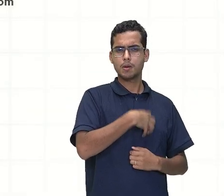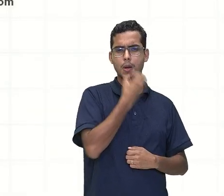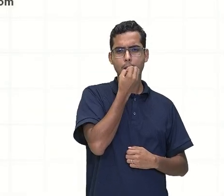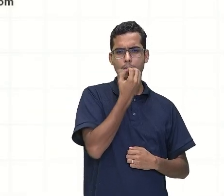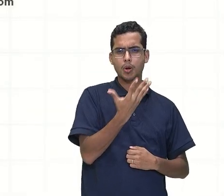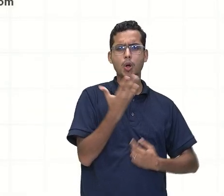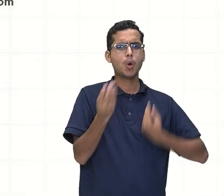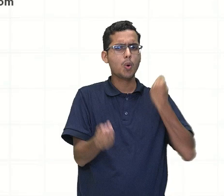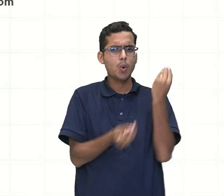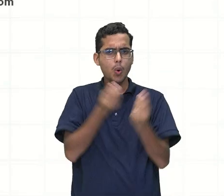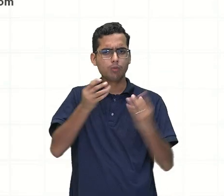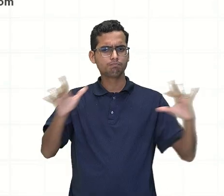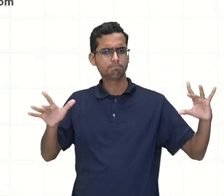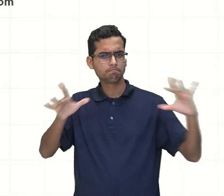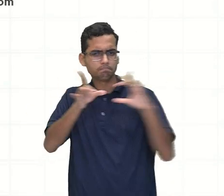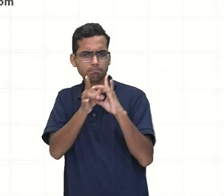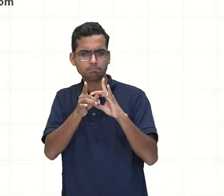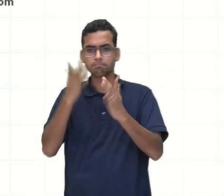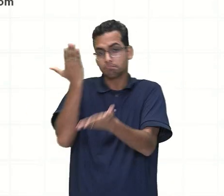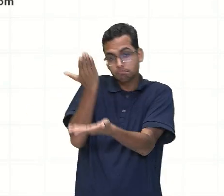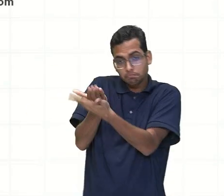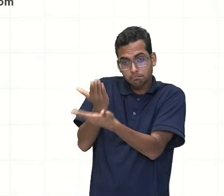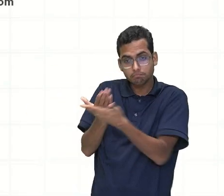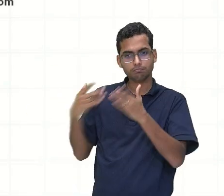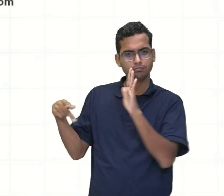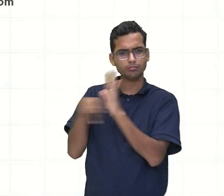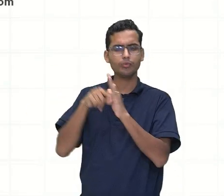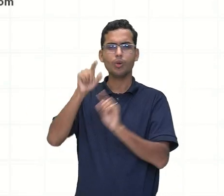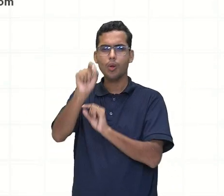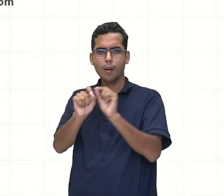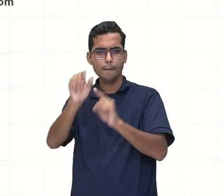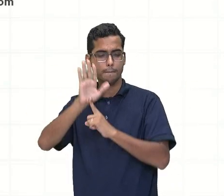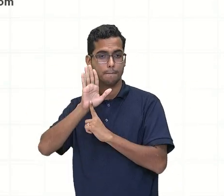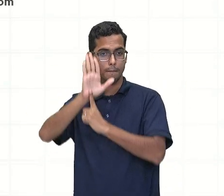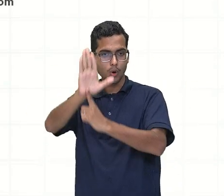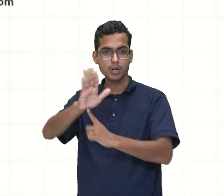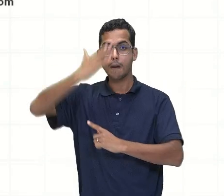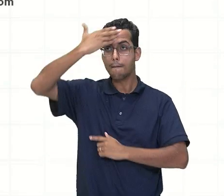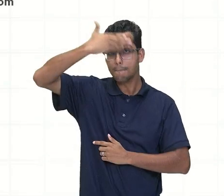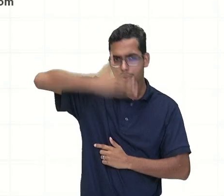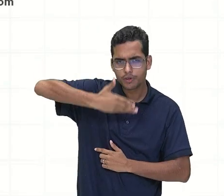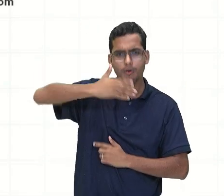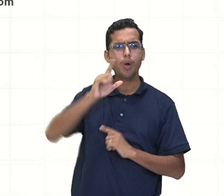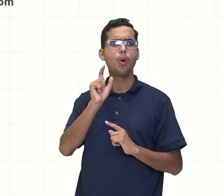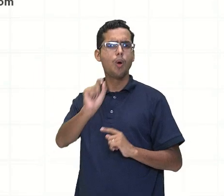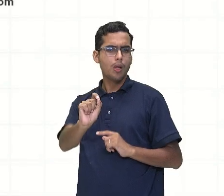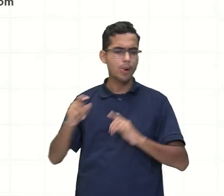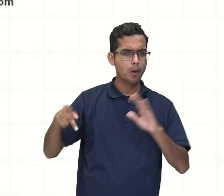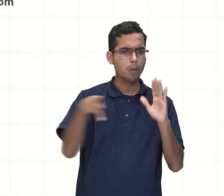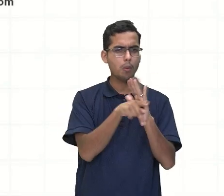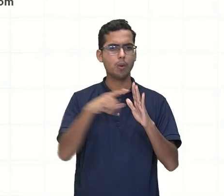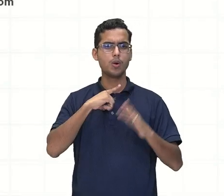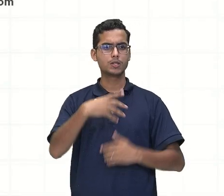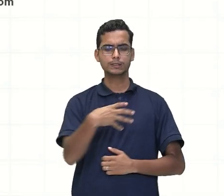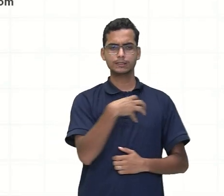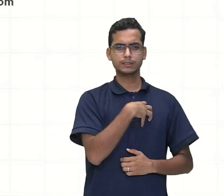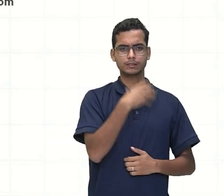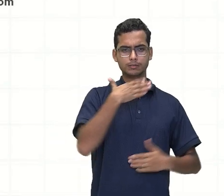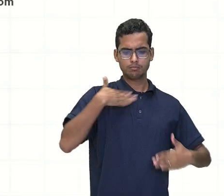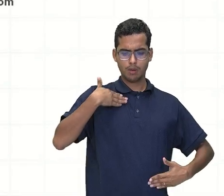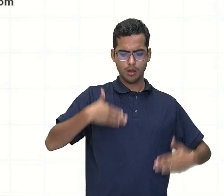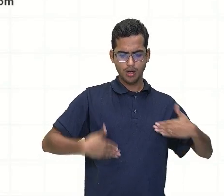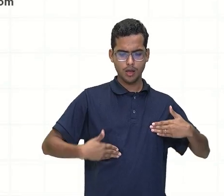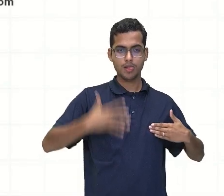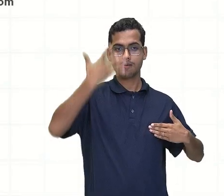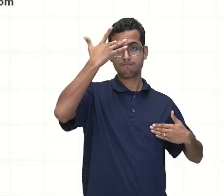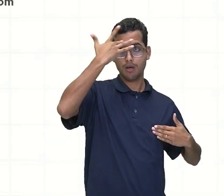temos estudos que demonstram que a espiritualidade está intimamente interligada ao bem-estar físico e mental,